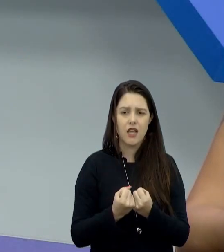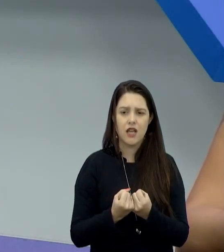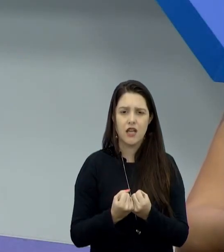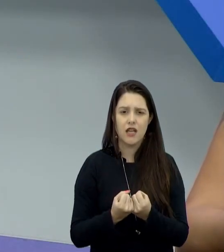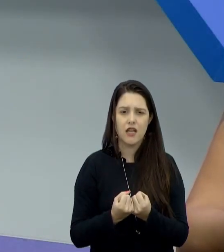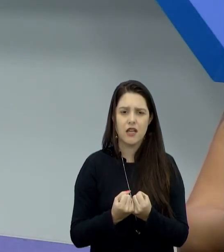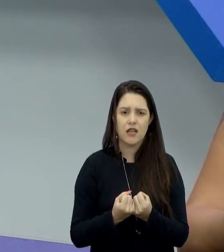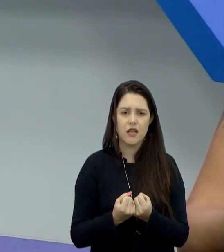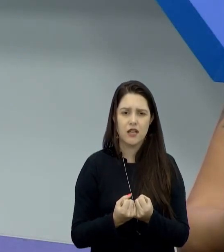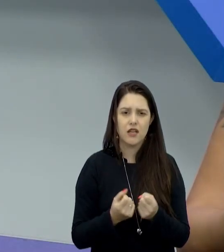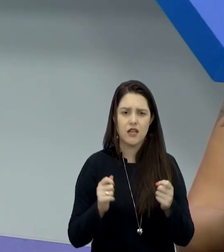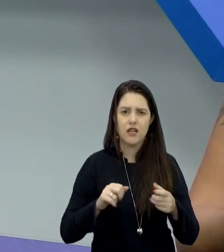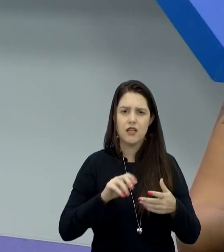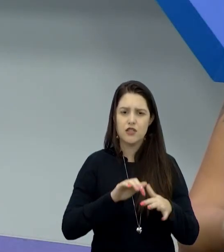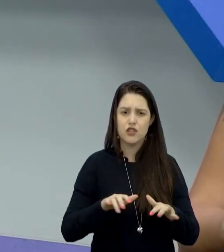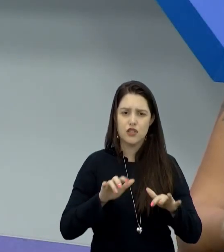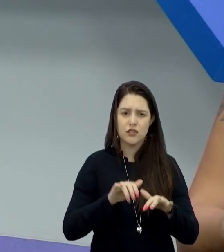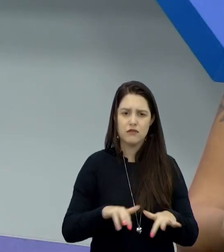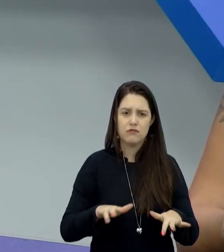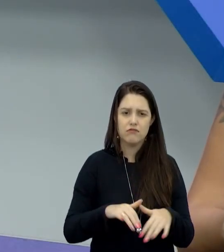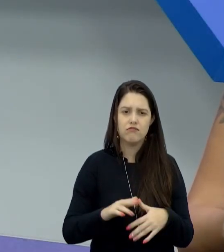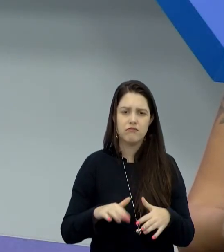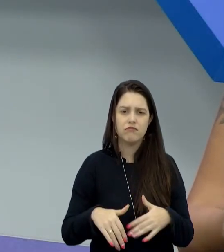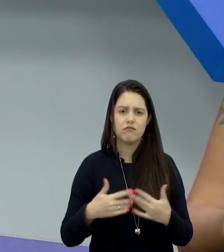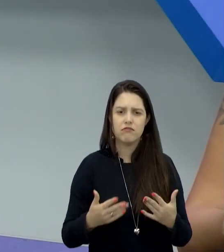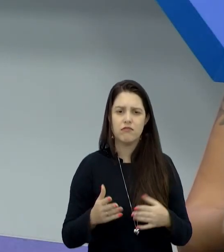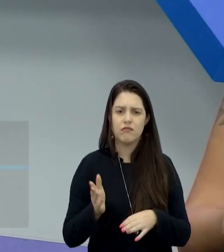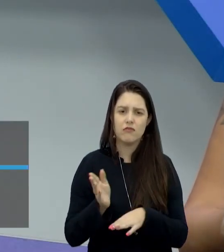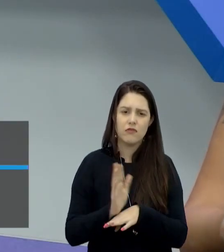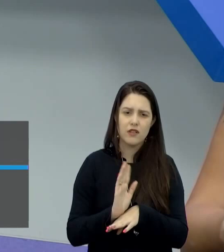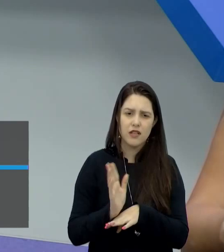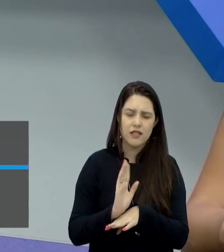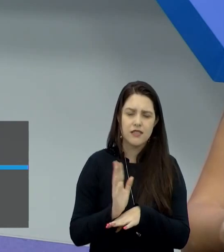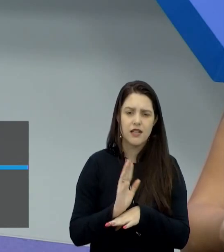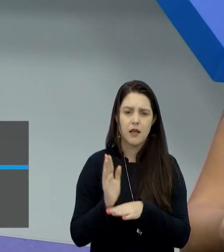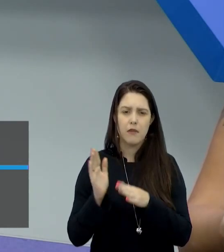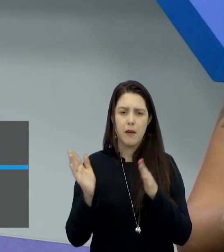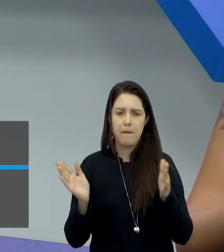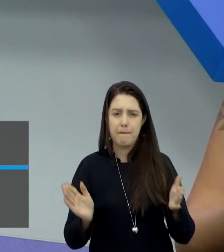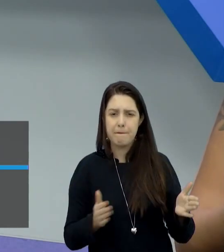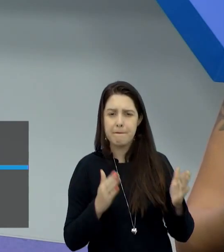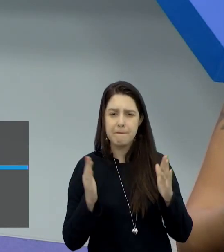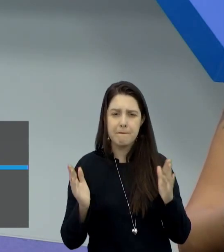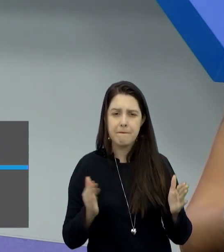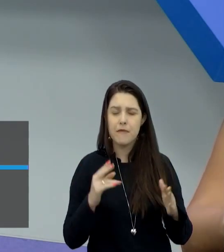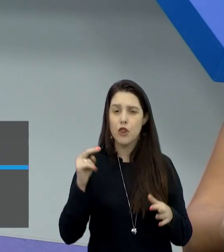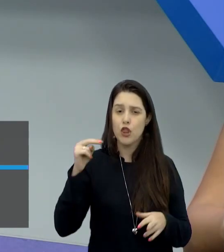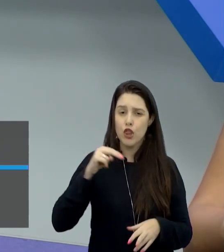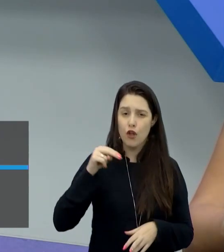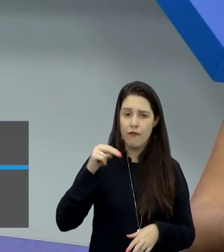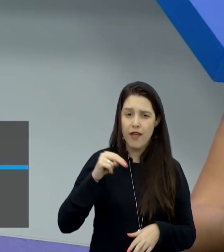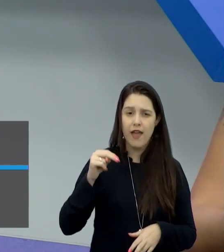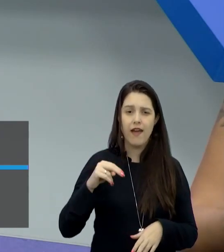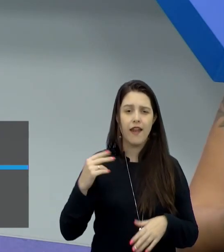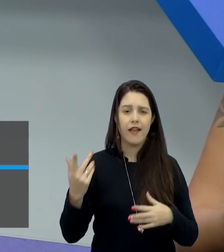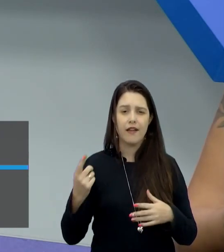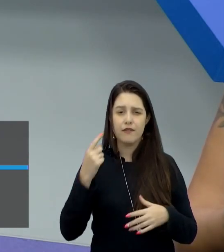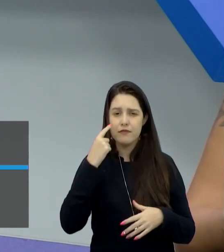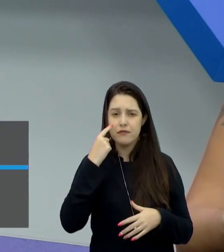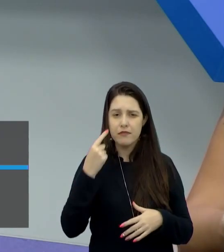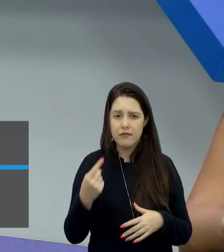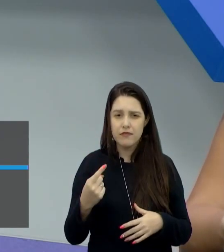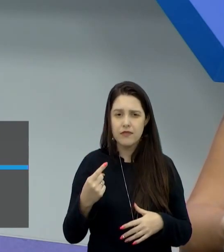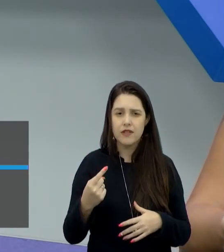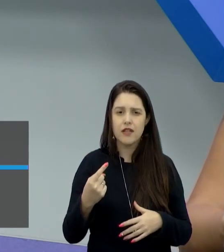muito antes da era digital. Então, no cinema era propagado essas ideias, nas novelas. Então, você ia ver